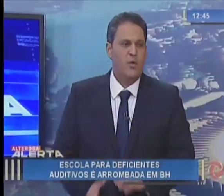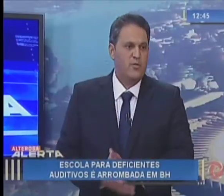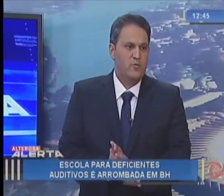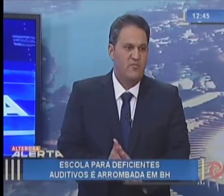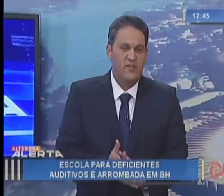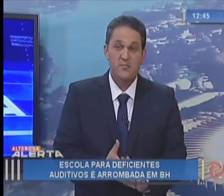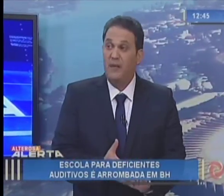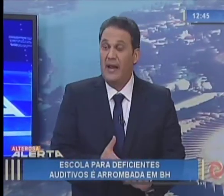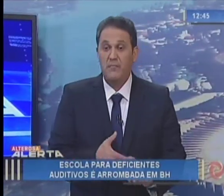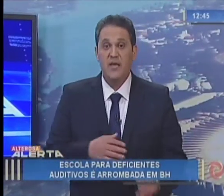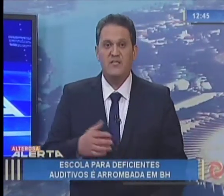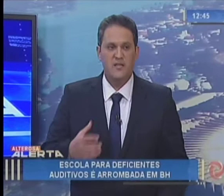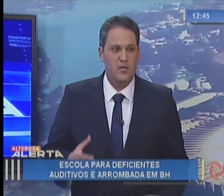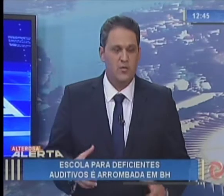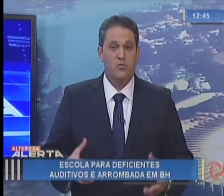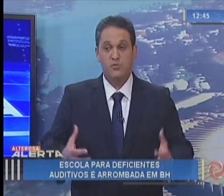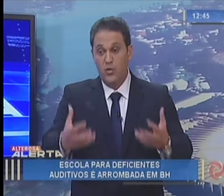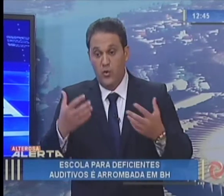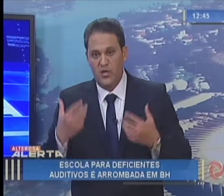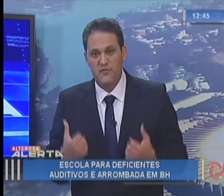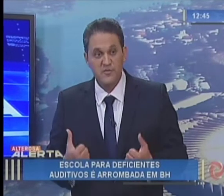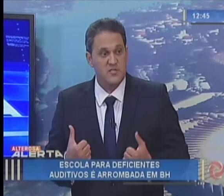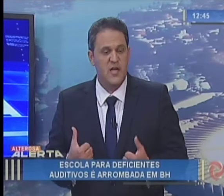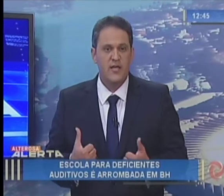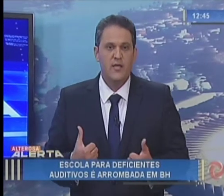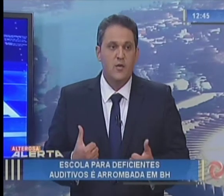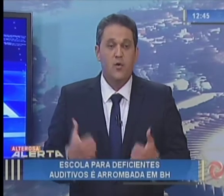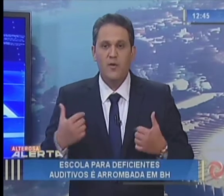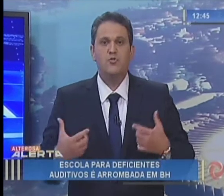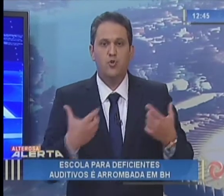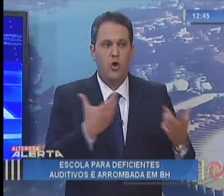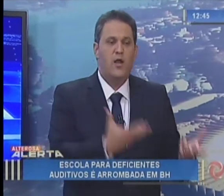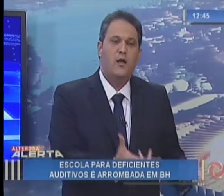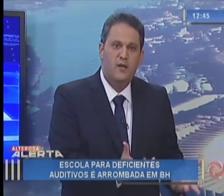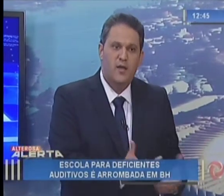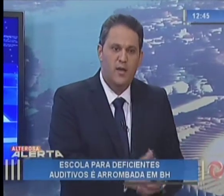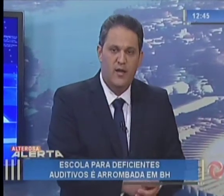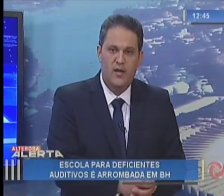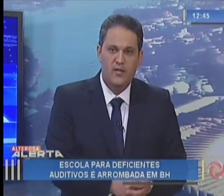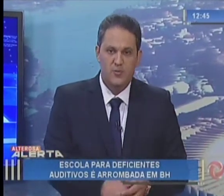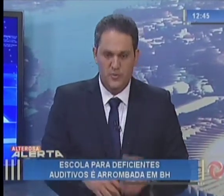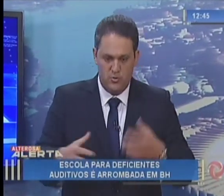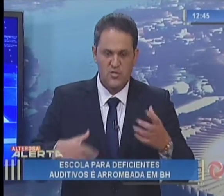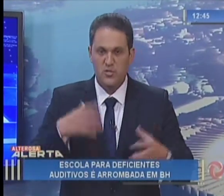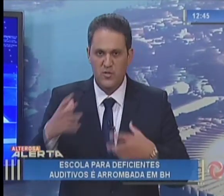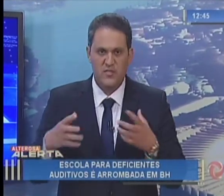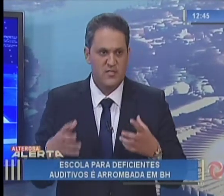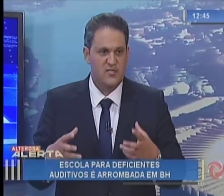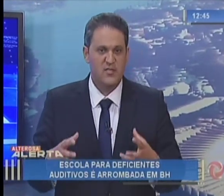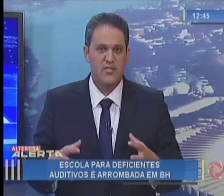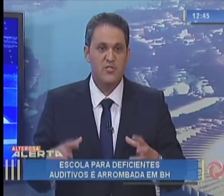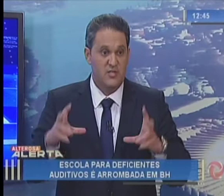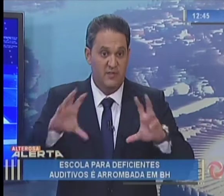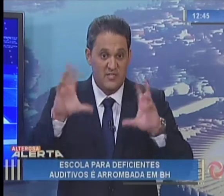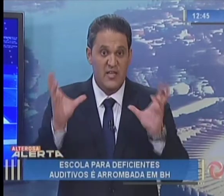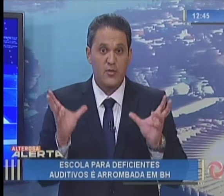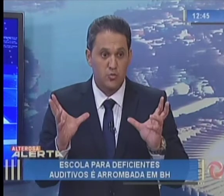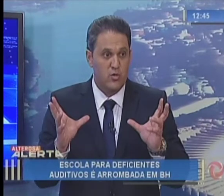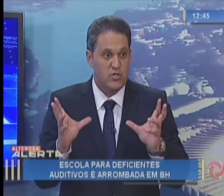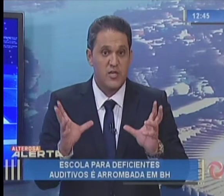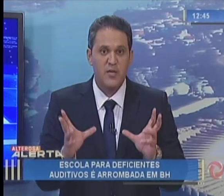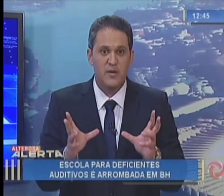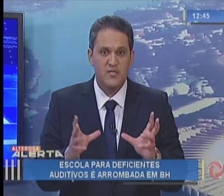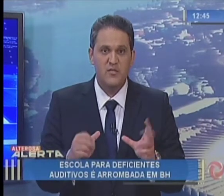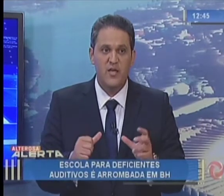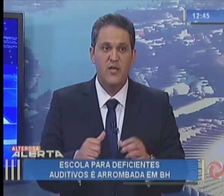Obrigado, Etel, mais uma vez. E parabéns, Etel, que chegou aqui e assim, Stanley, como a escola era de pessoas que tinham essa necessidade de fazer a